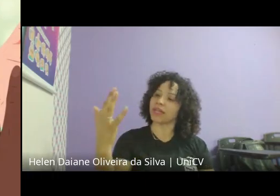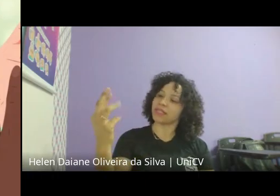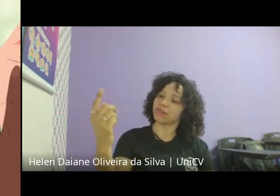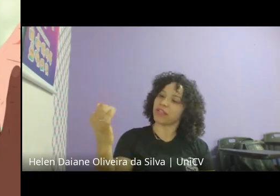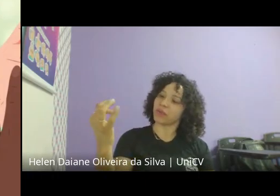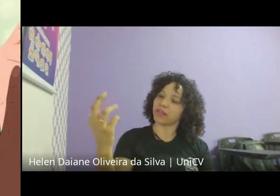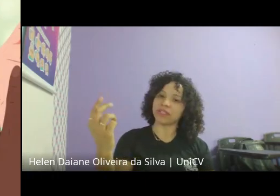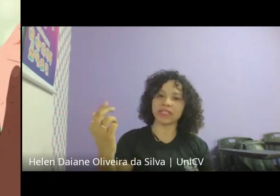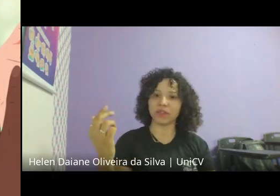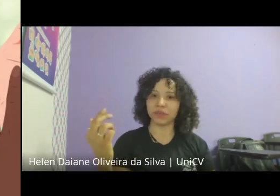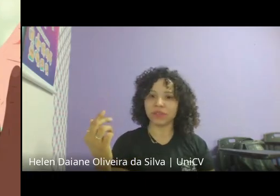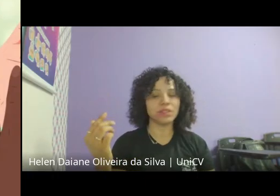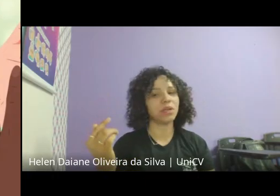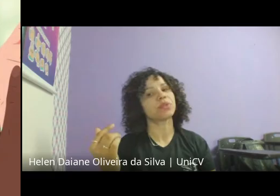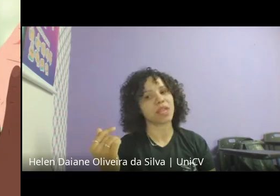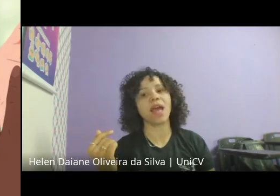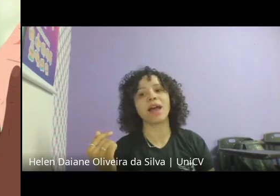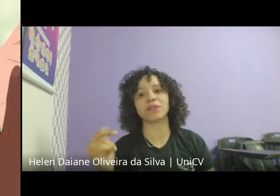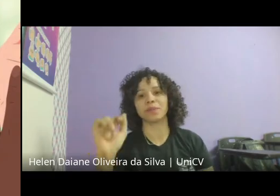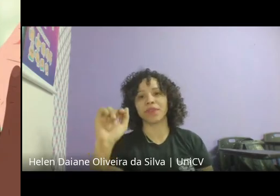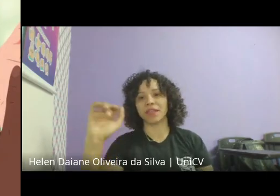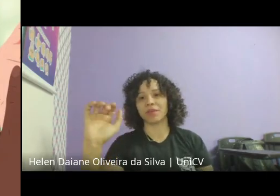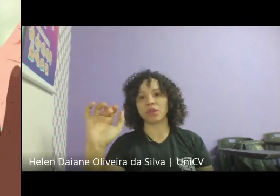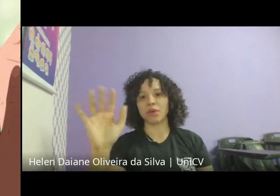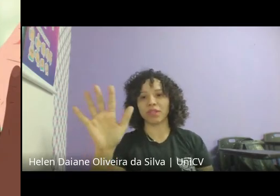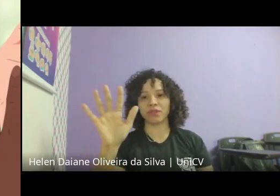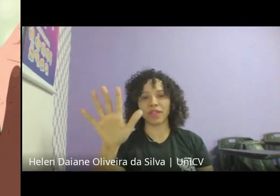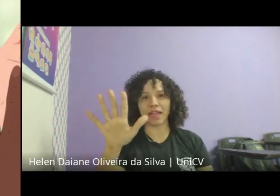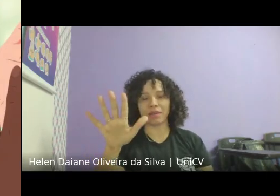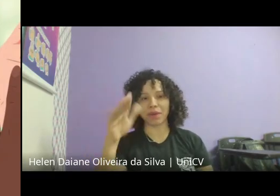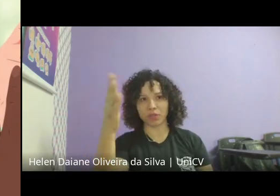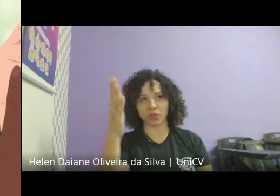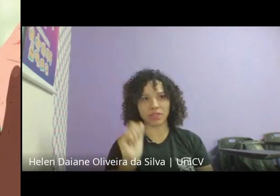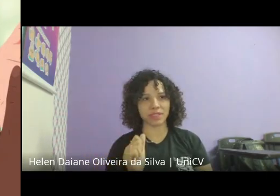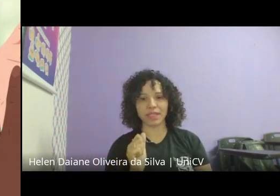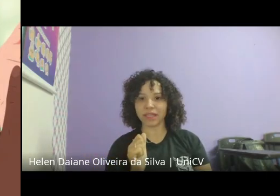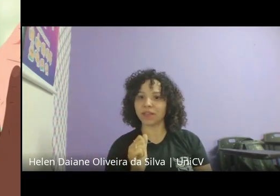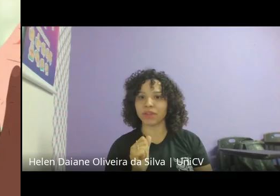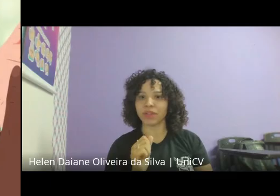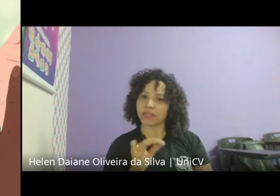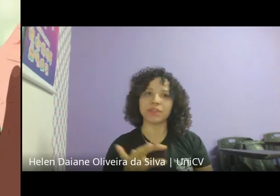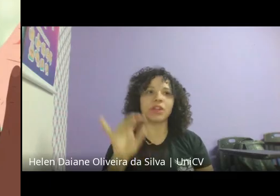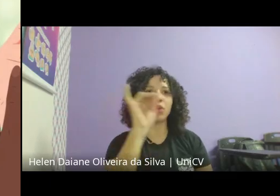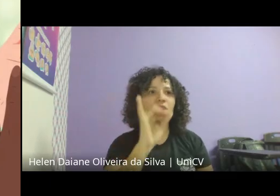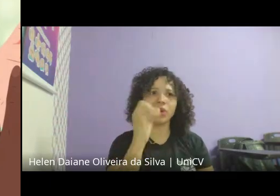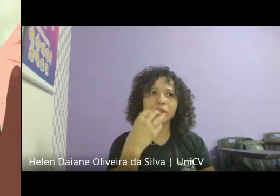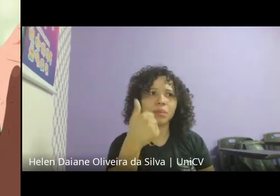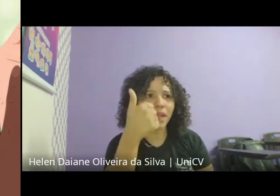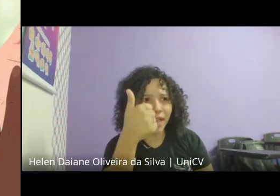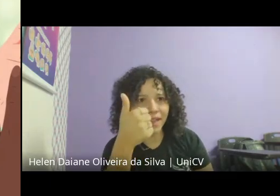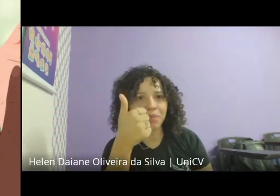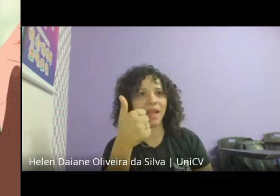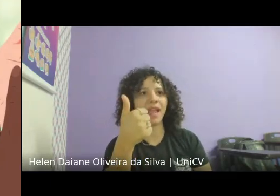gosta de sinalizar vendo o que está fazendo. Não, isso está errado. Então, a sua mão tem que ficar para a pessoa que você está sinalizando. Você está falando oi, oi,